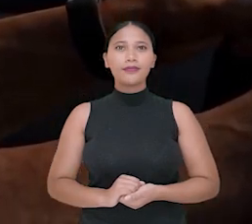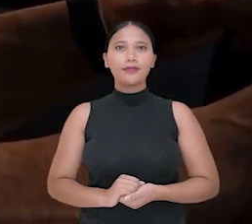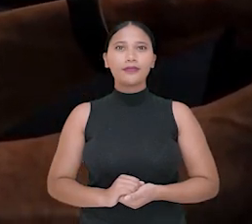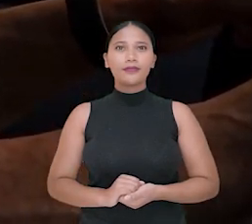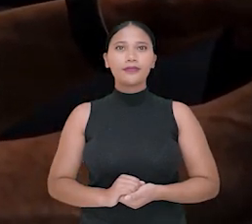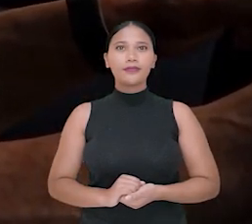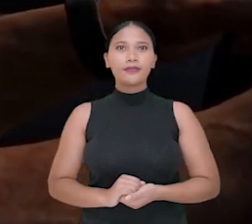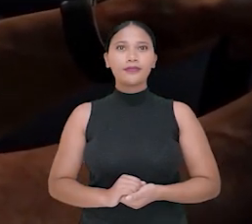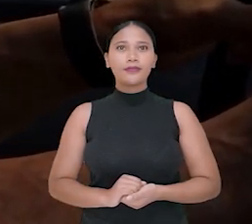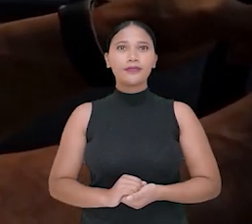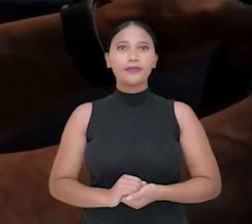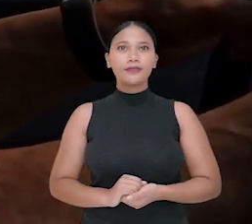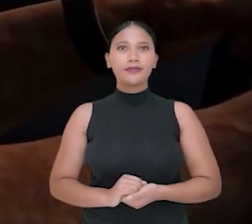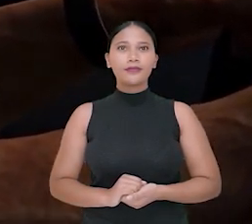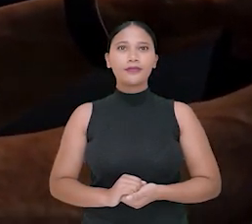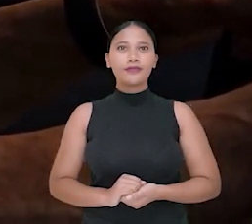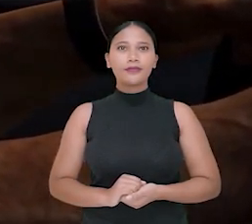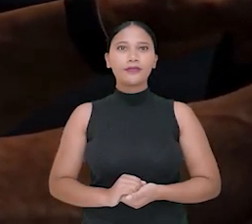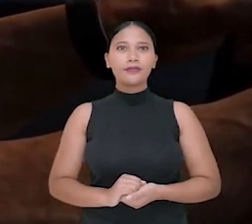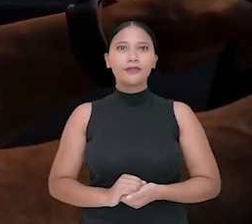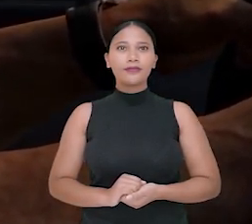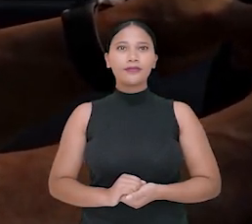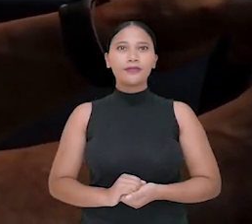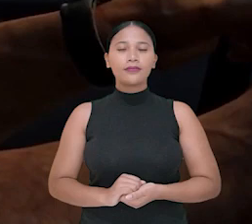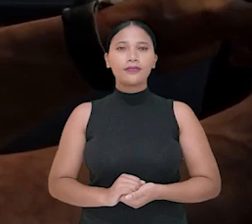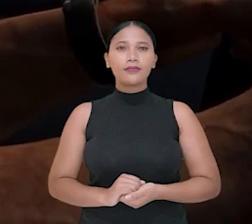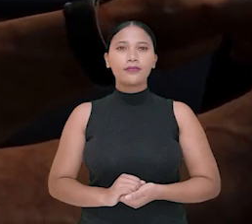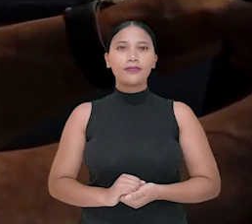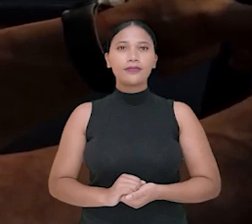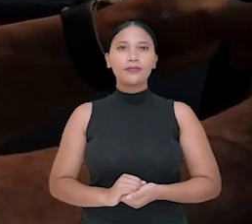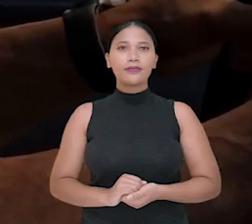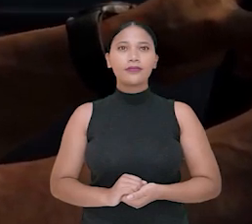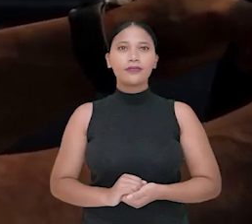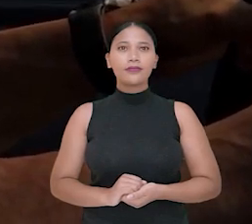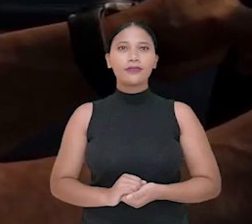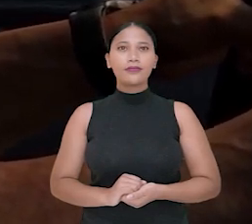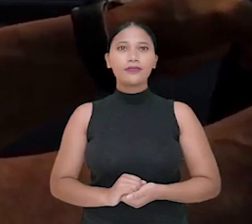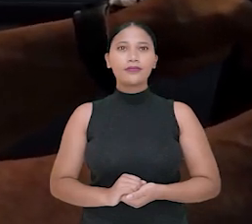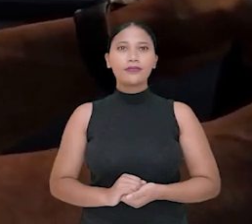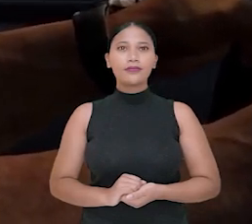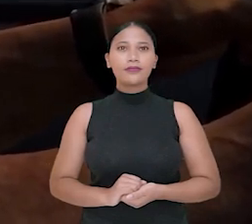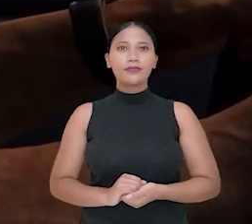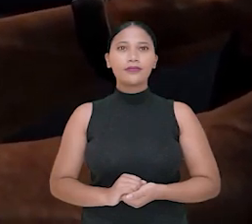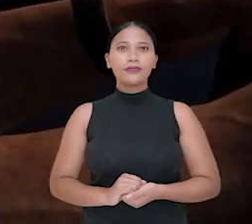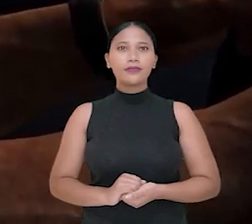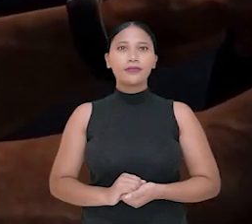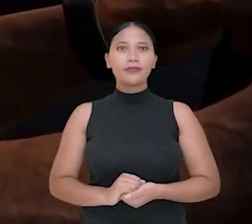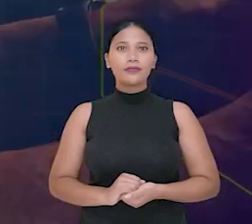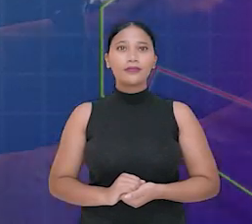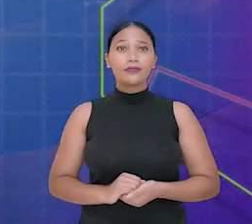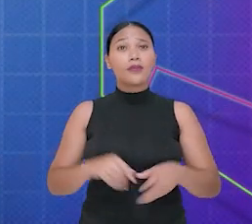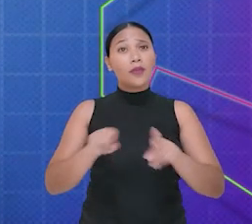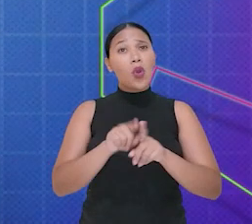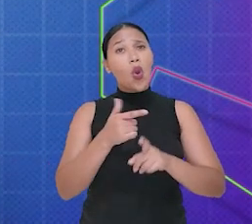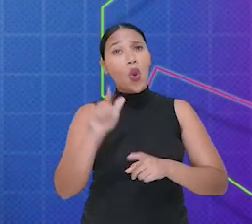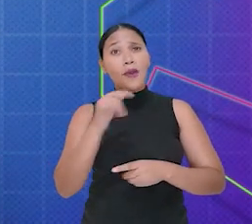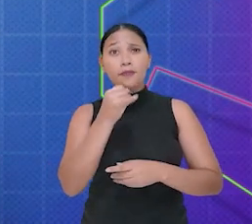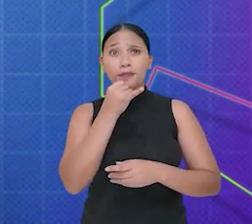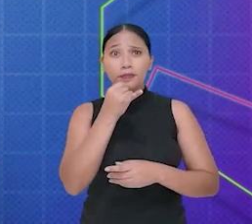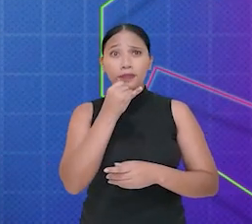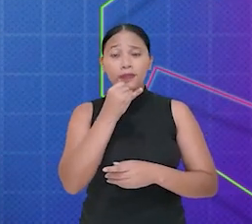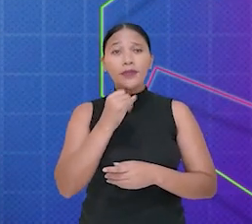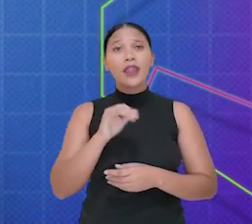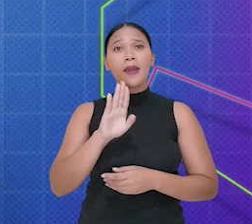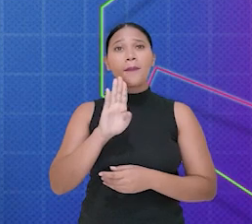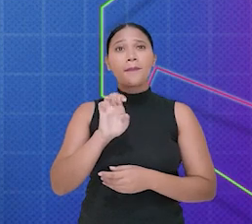Turns out there's a whole lot more like you, Ellie. People that are immune. There's dozens, actually. Outro exemplo é o